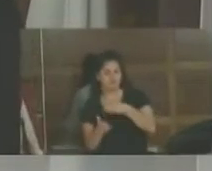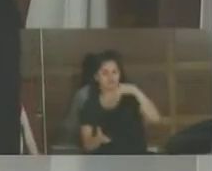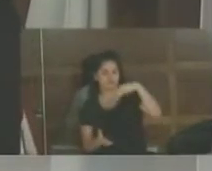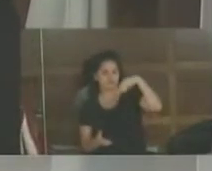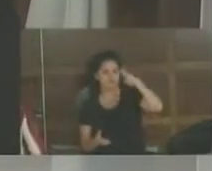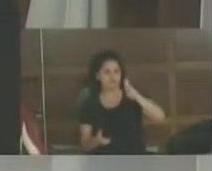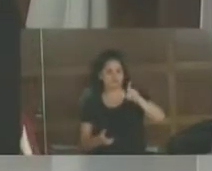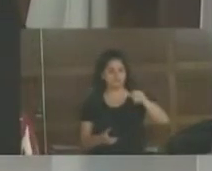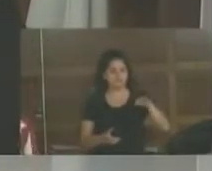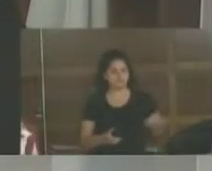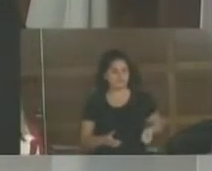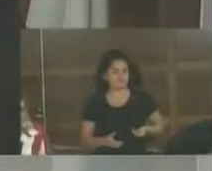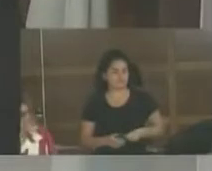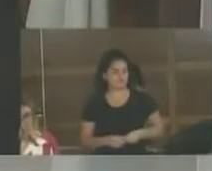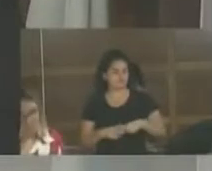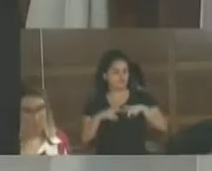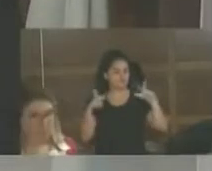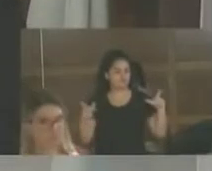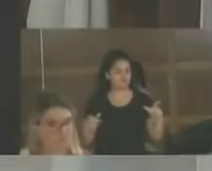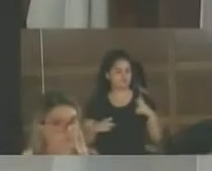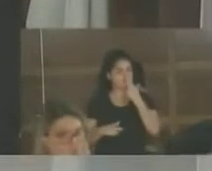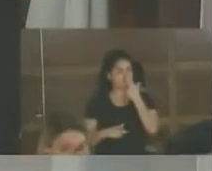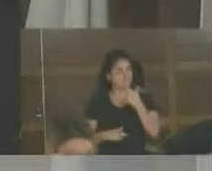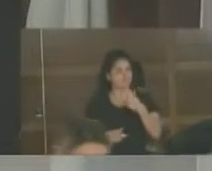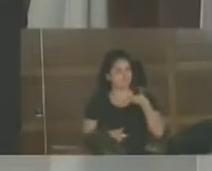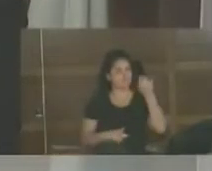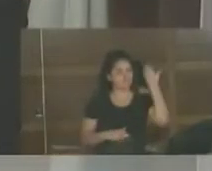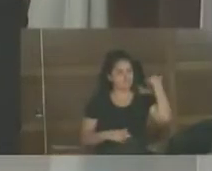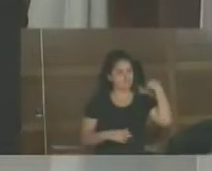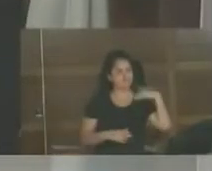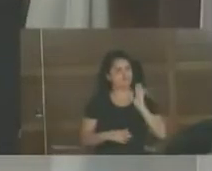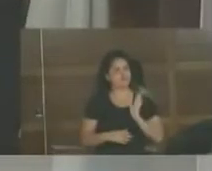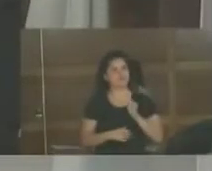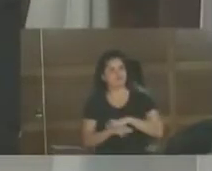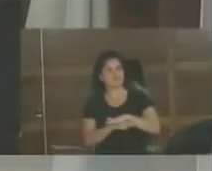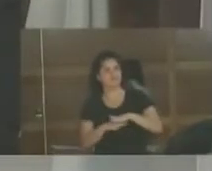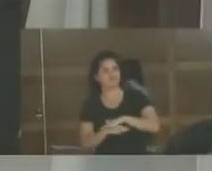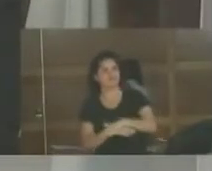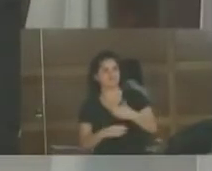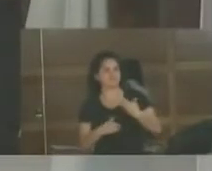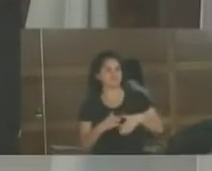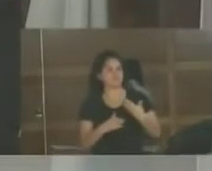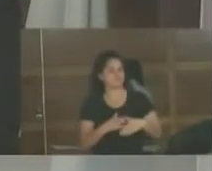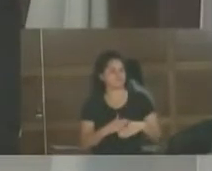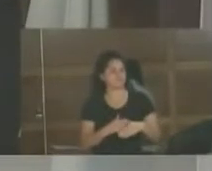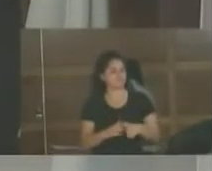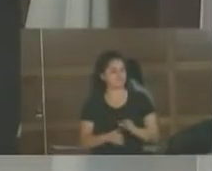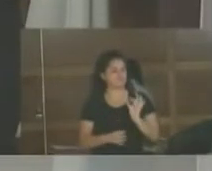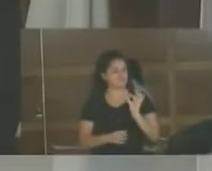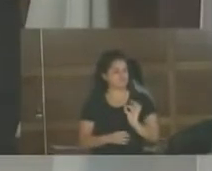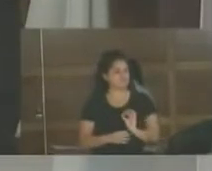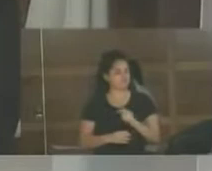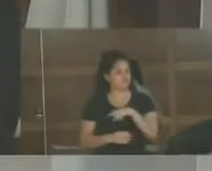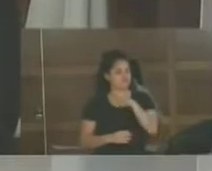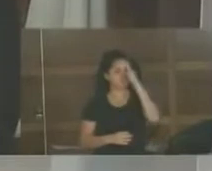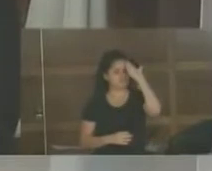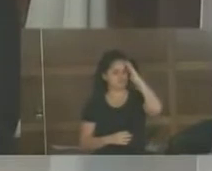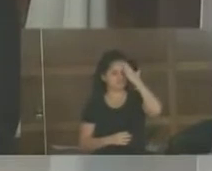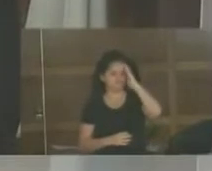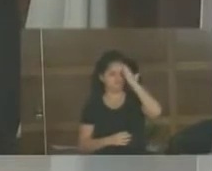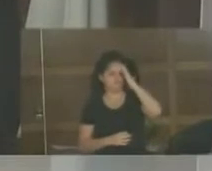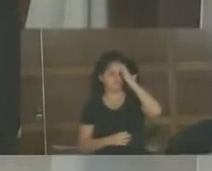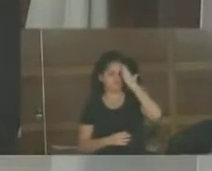foi no passado. Então, já conversei com o secretário de Fazenda, com certeza a mensagem vai estar chegando aí. Ele entendeu